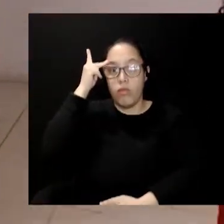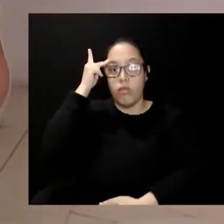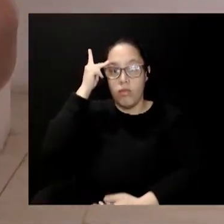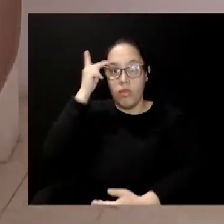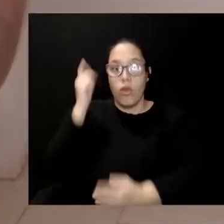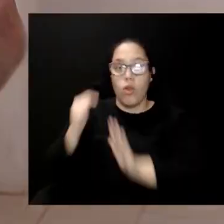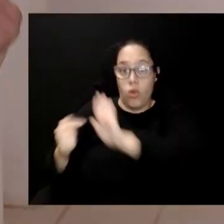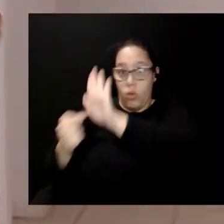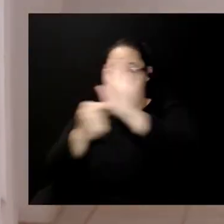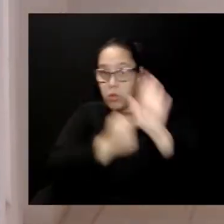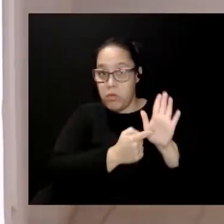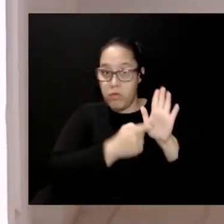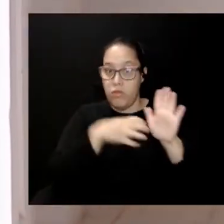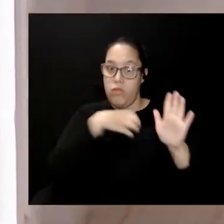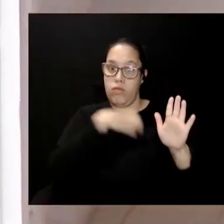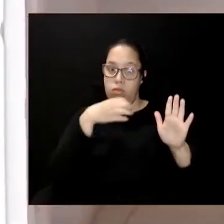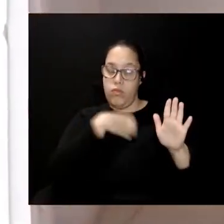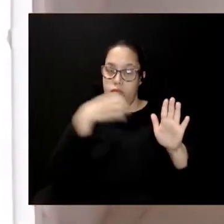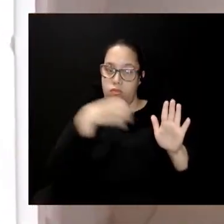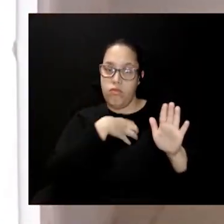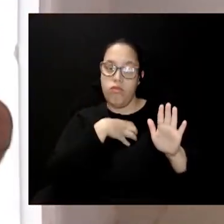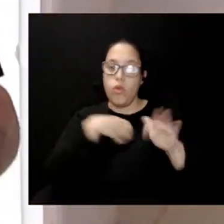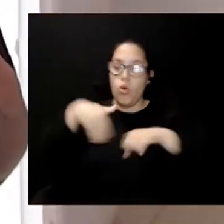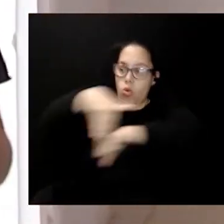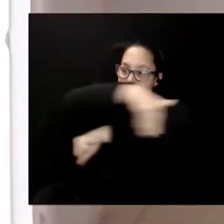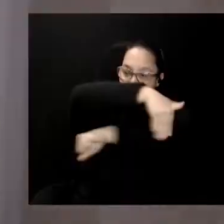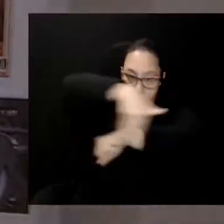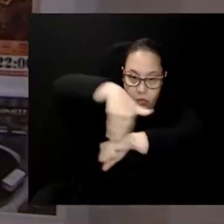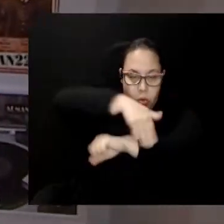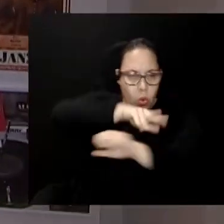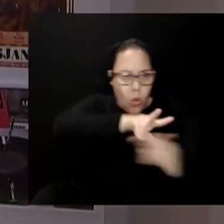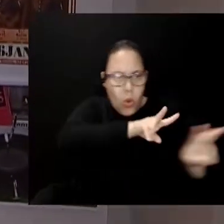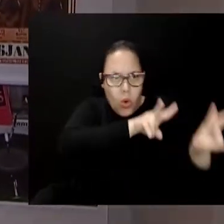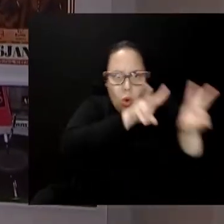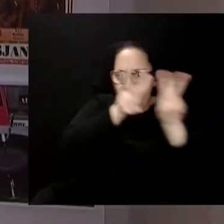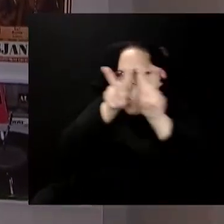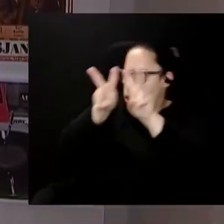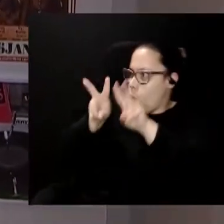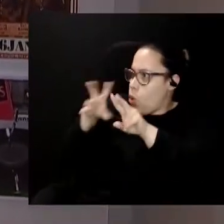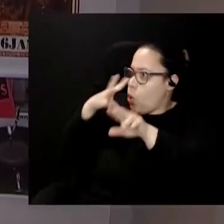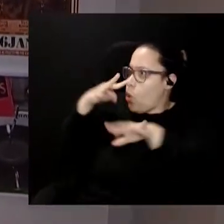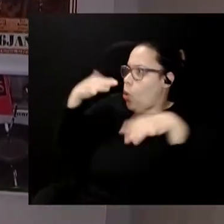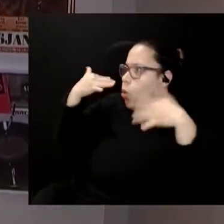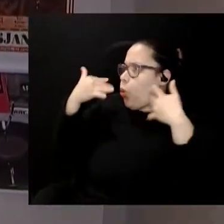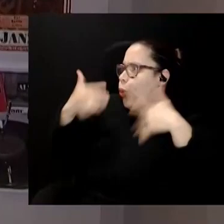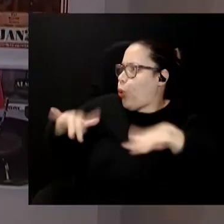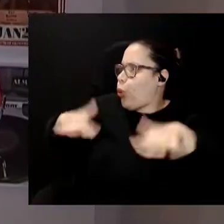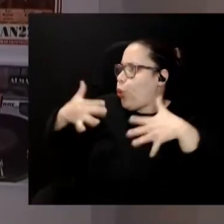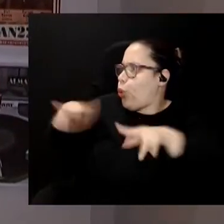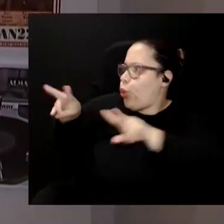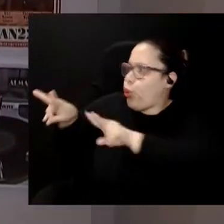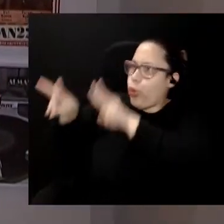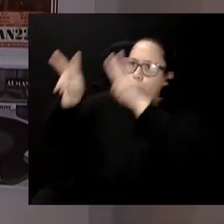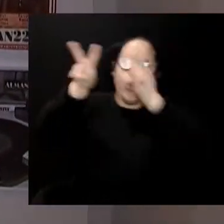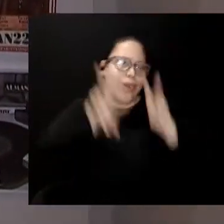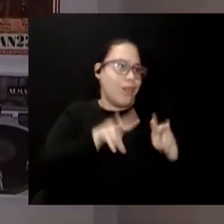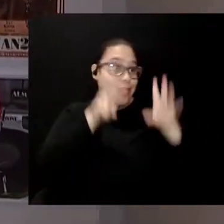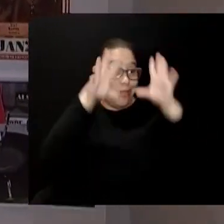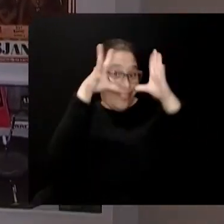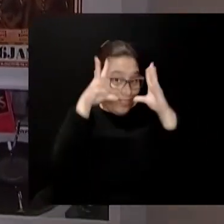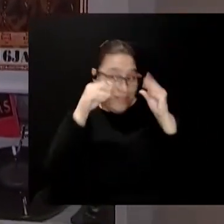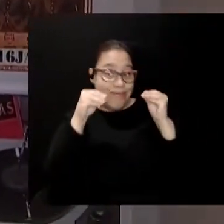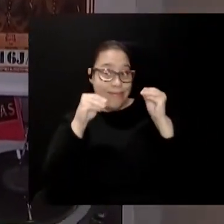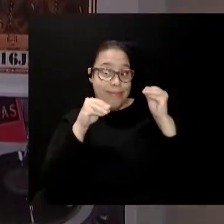que passavam pelas ruas e viam essas divulgações, quanto pela noite que